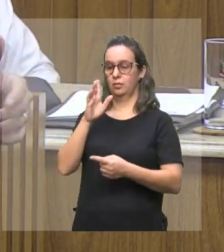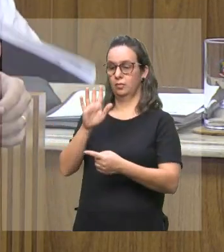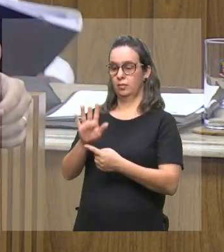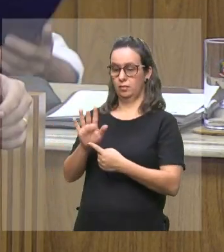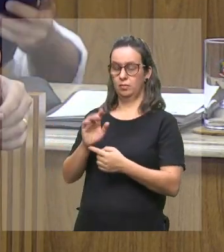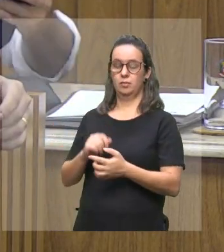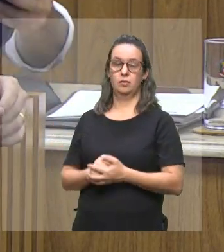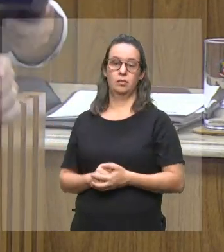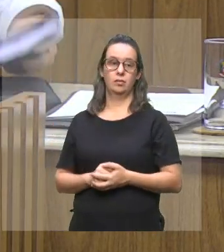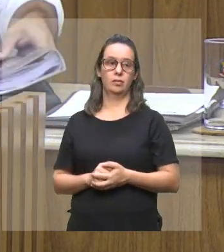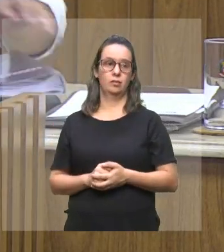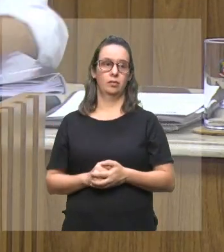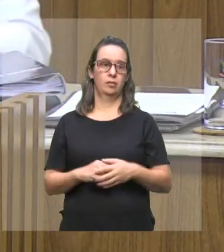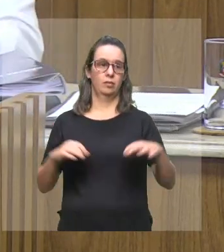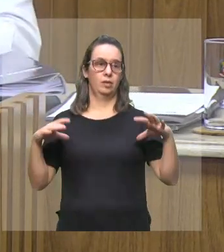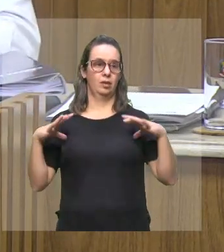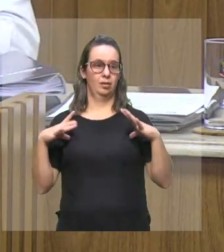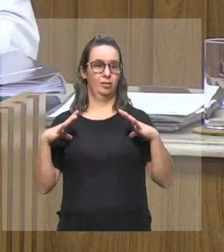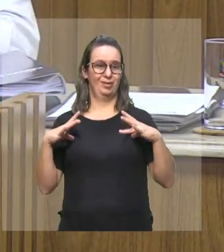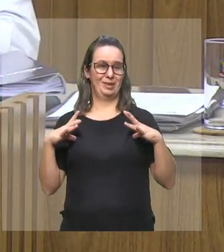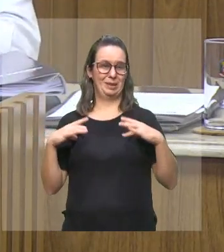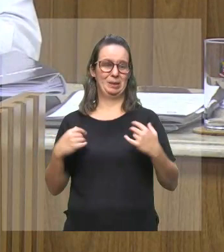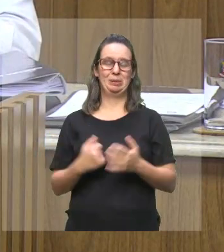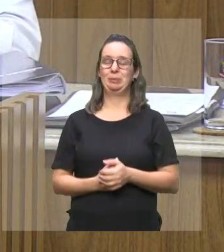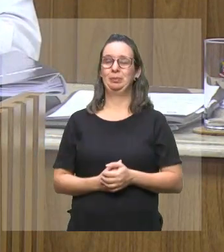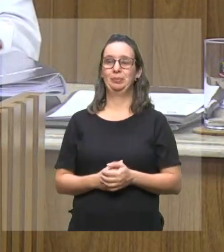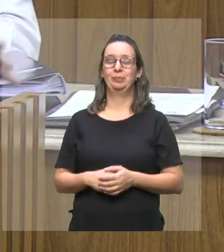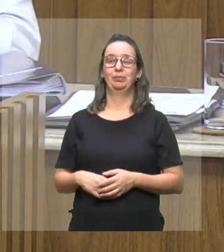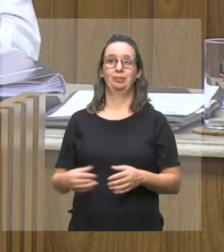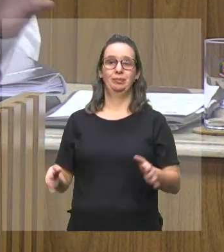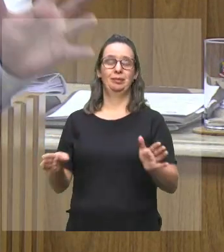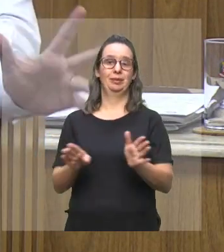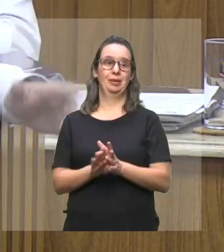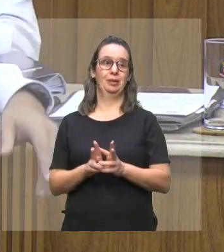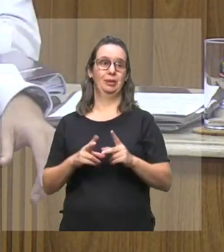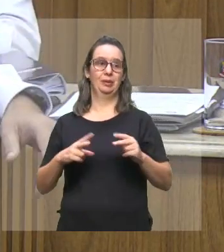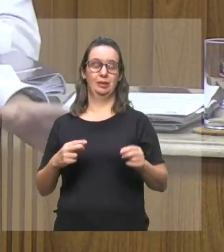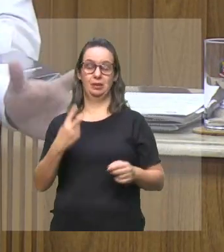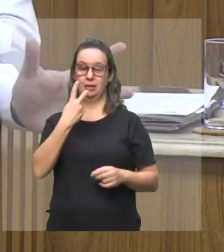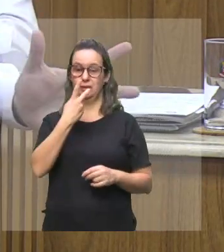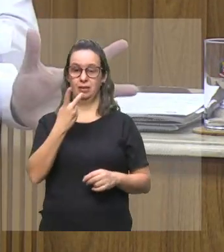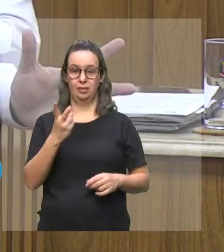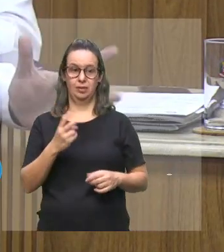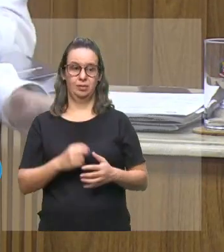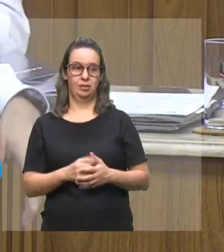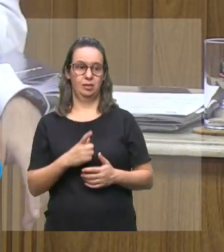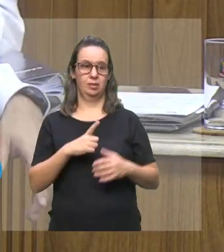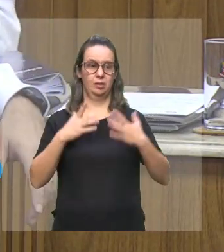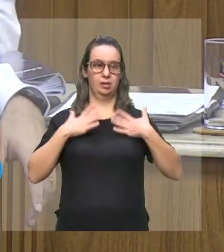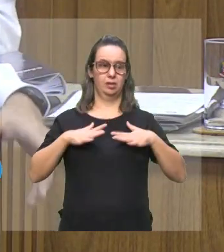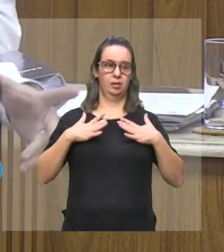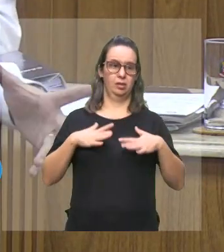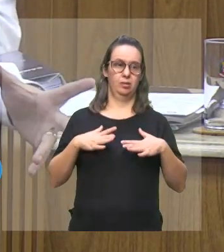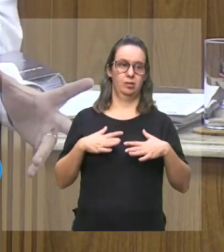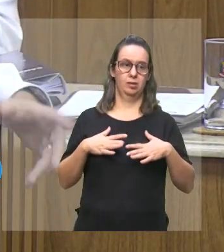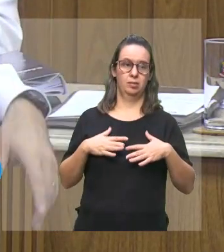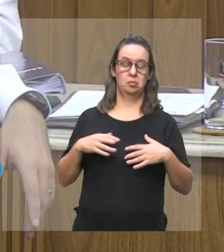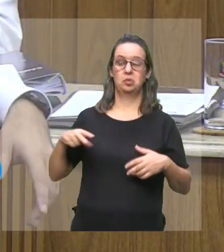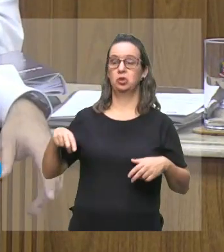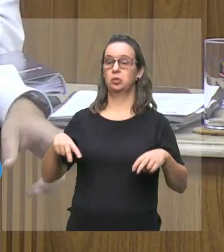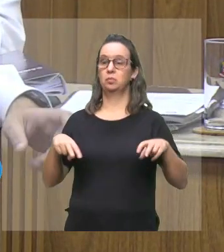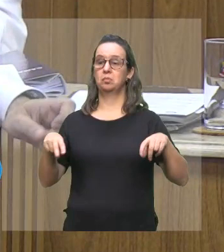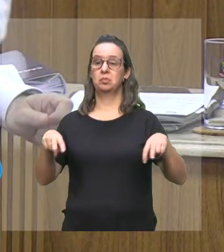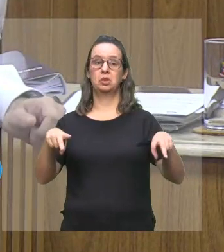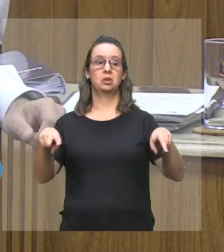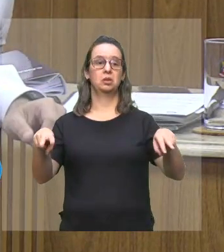feriado. O feriado prolongado, ele traz algumas peculiaridades que você consegue ter mais tranquilidade para andar pela cidade e perceber